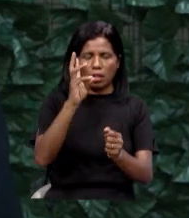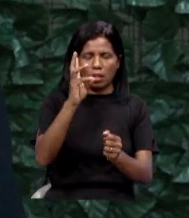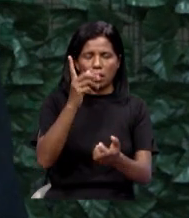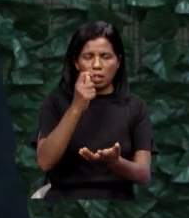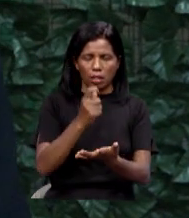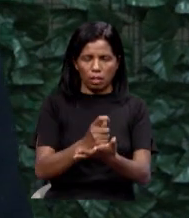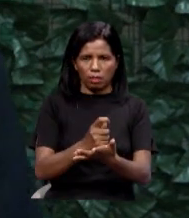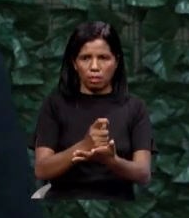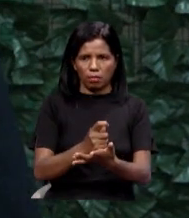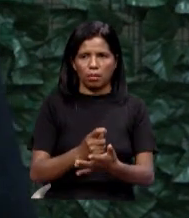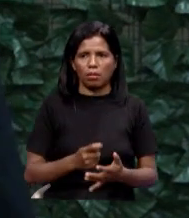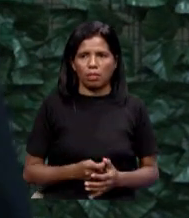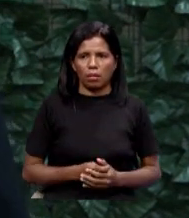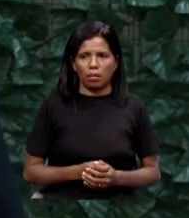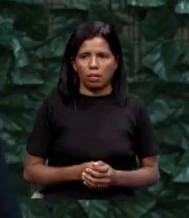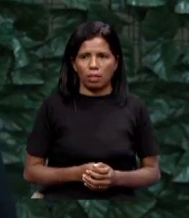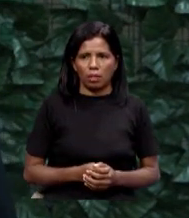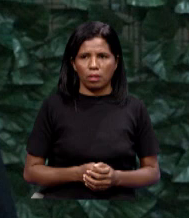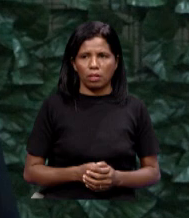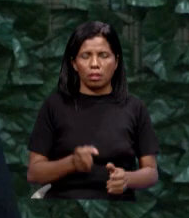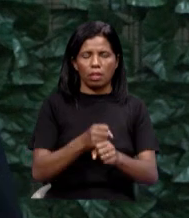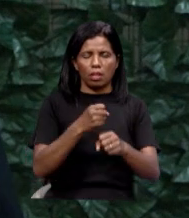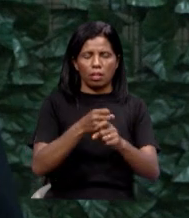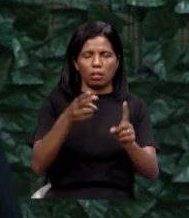65 orang ada bikin hotel,